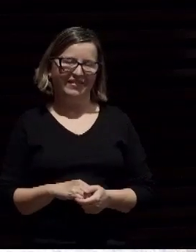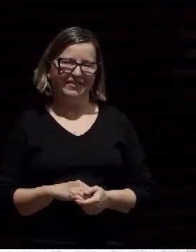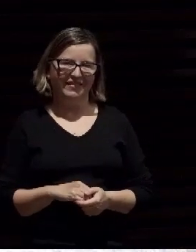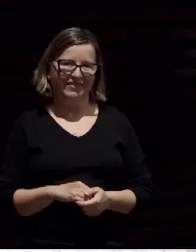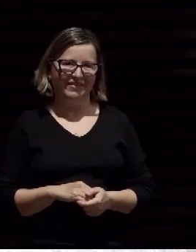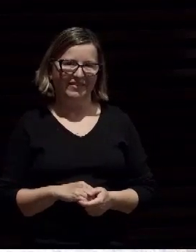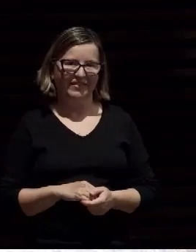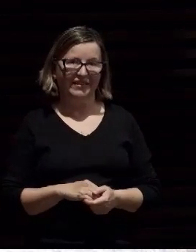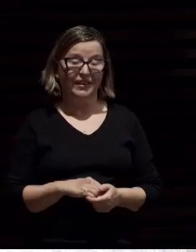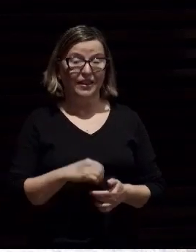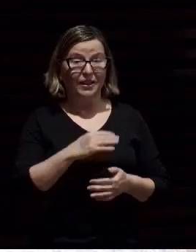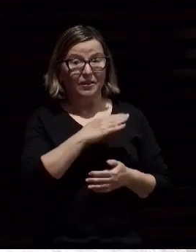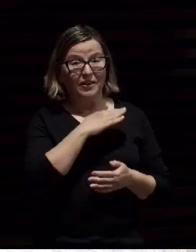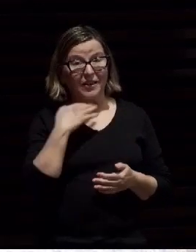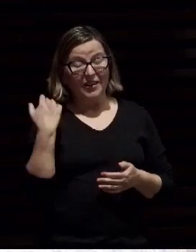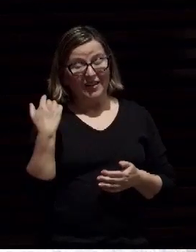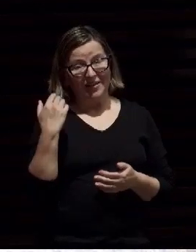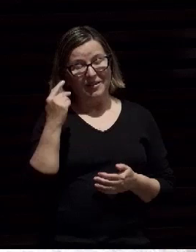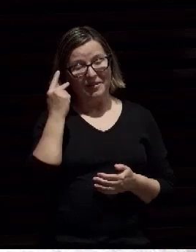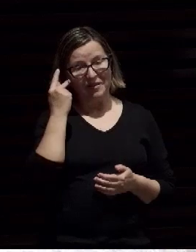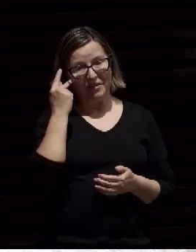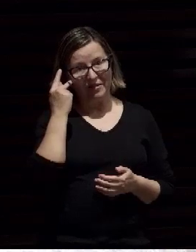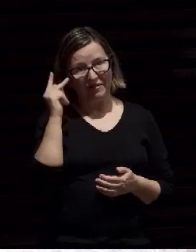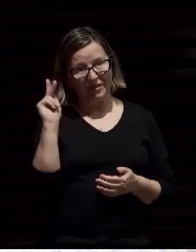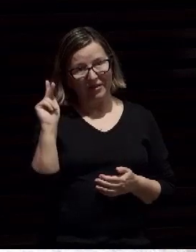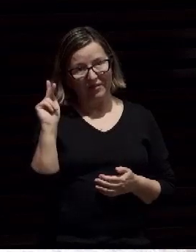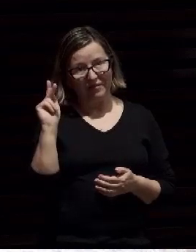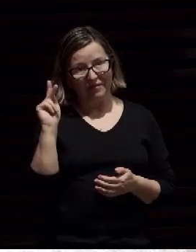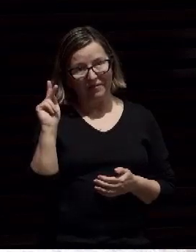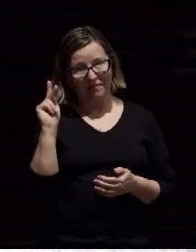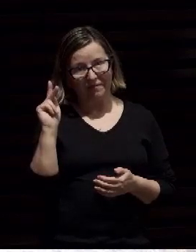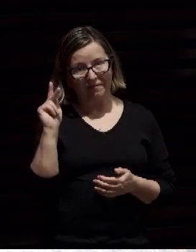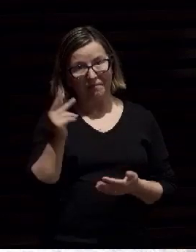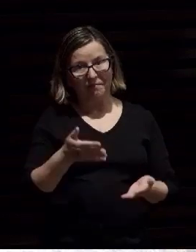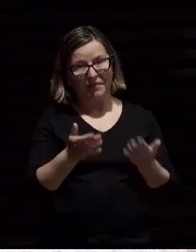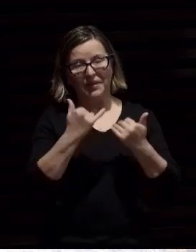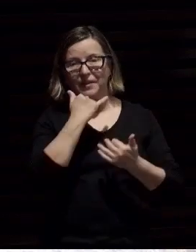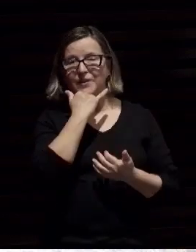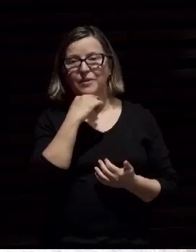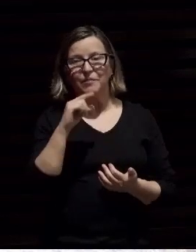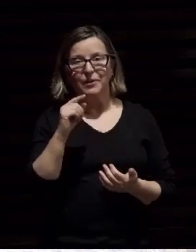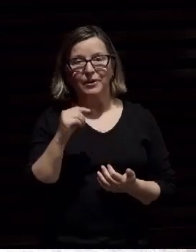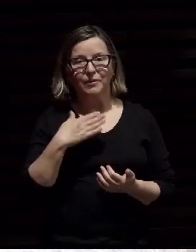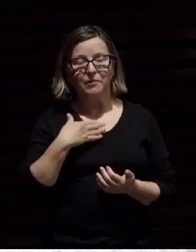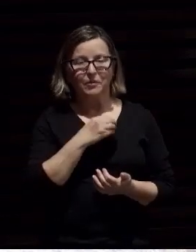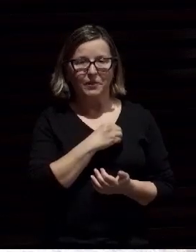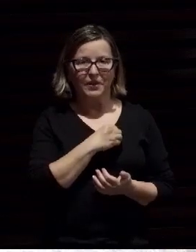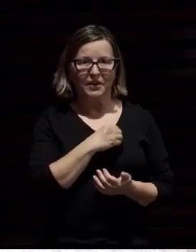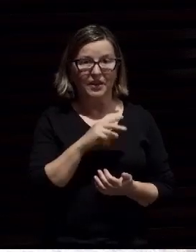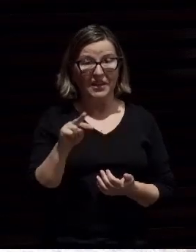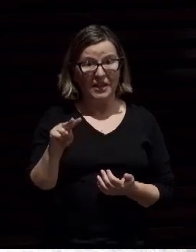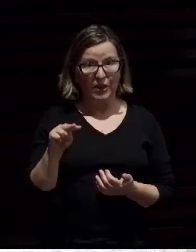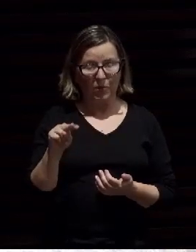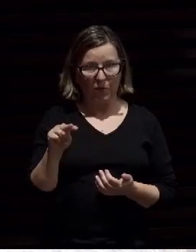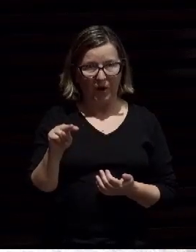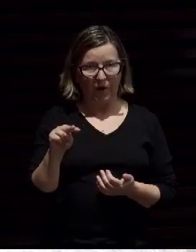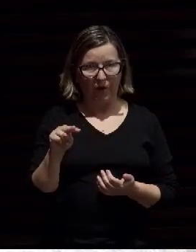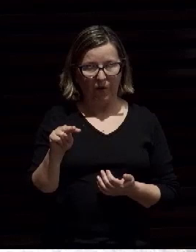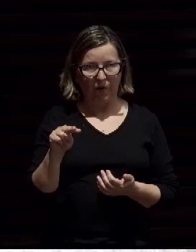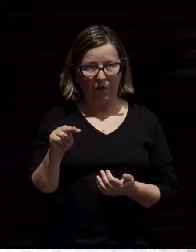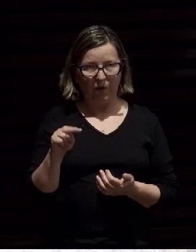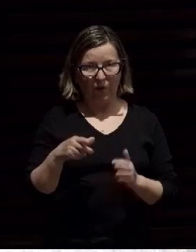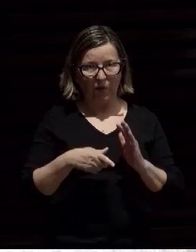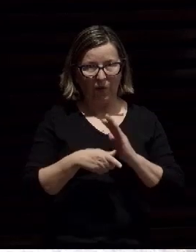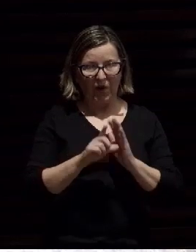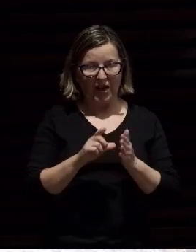Que ele morreu para me perdoar dos meus pecados, como faziam as ovelhas do